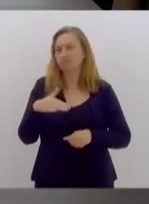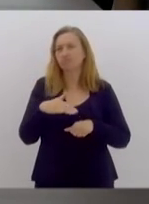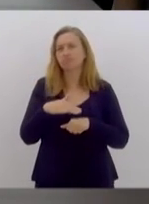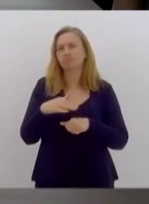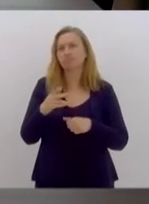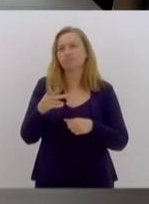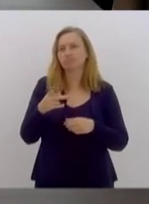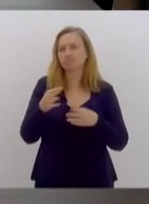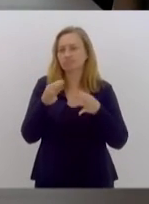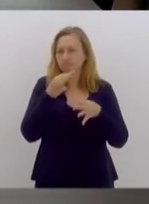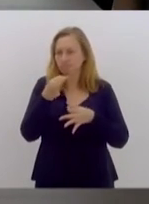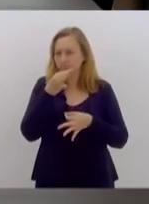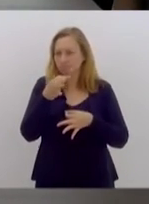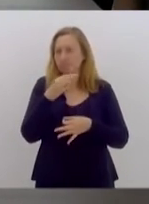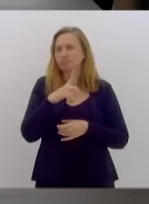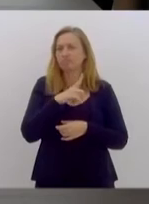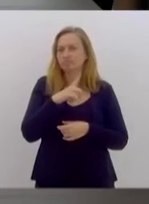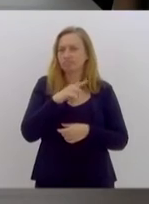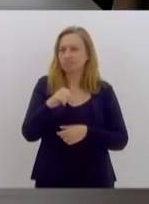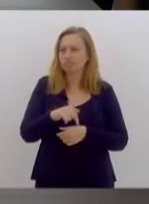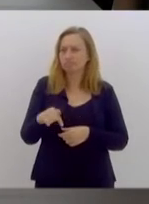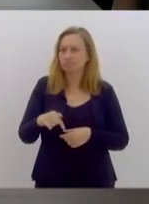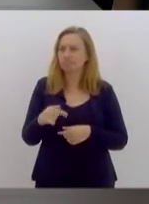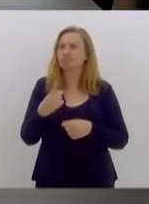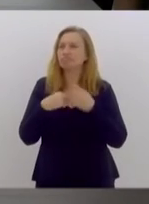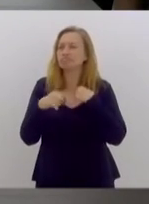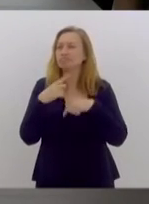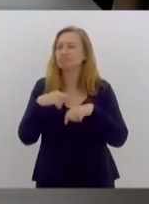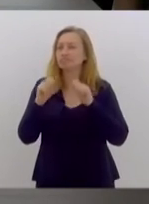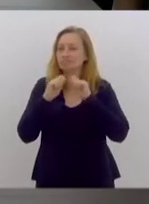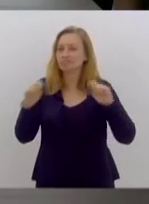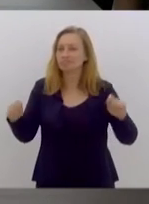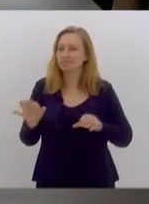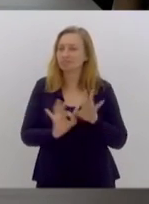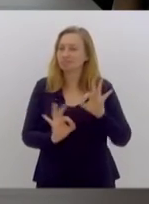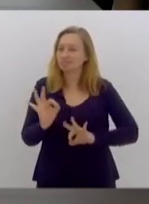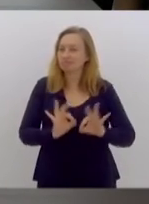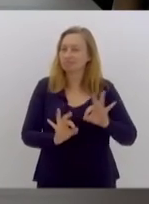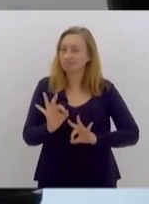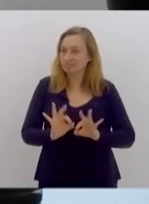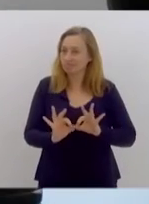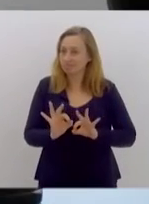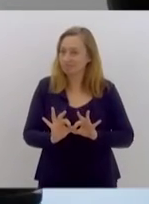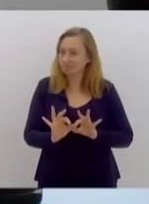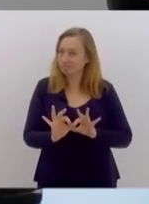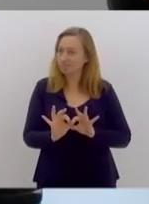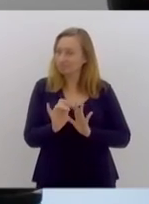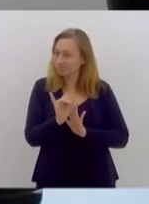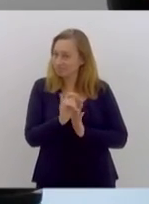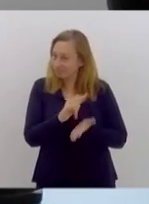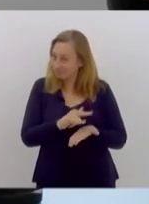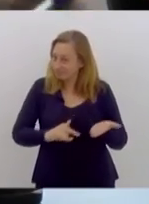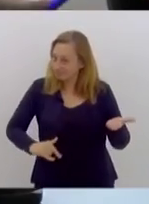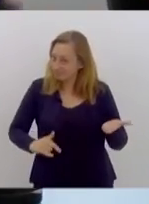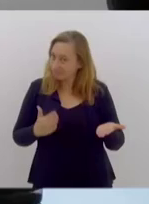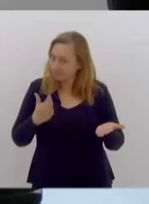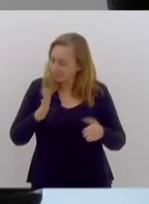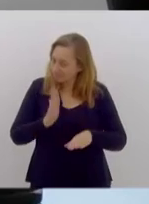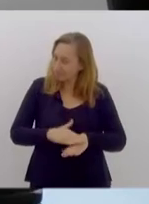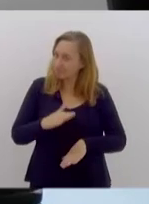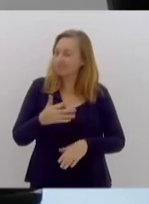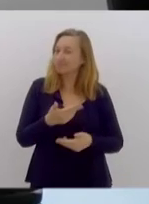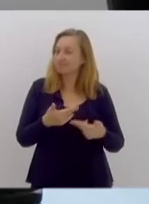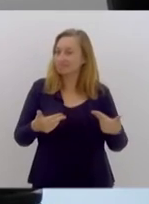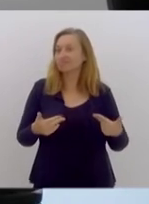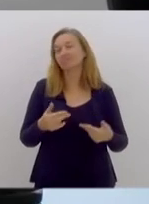sugestões que surgiram avisei já para assessoria que tá preparando lá o documento não deixa quieto porque vai ter mais sugestões é bom